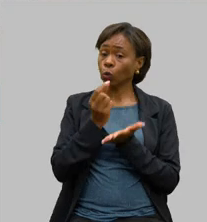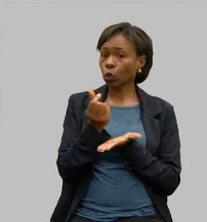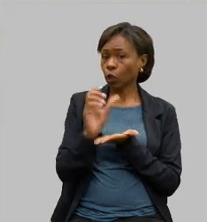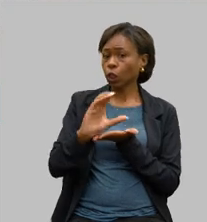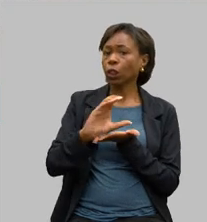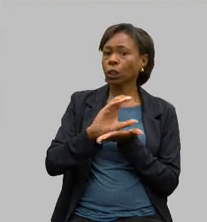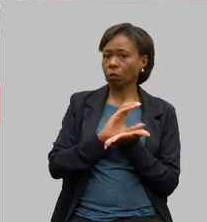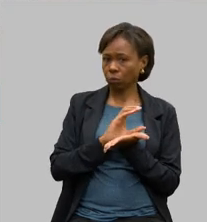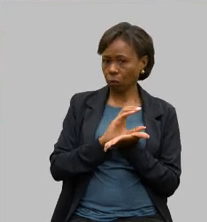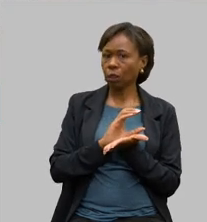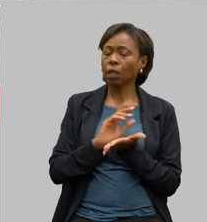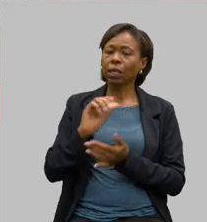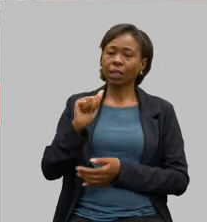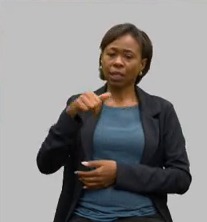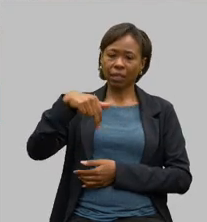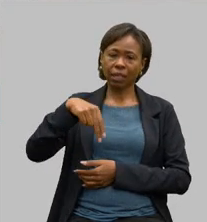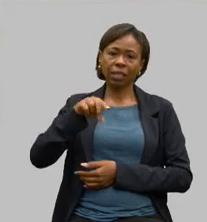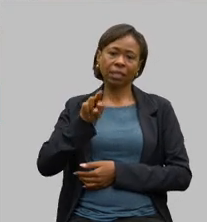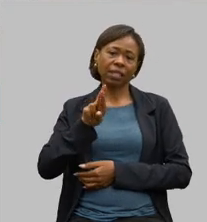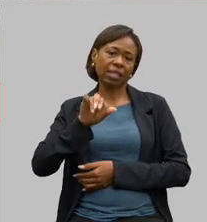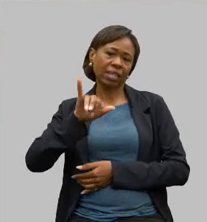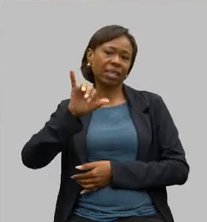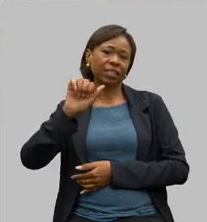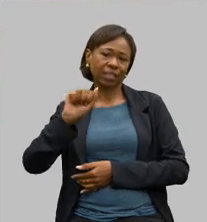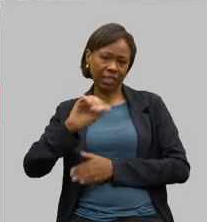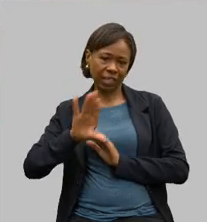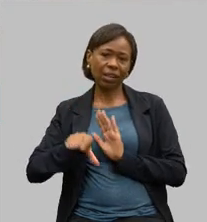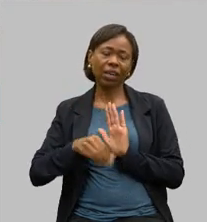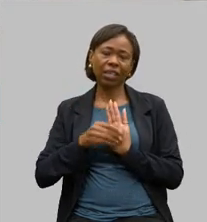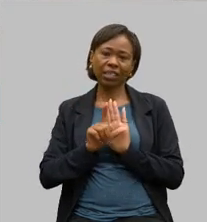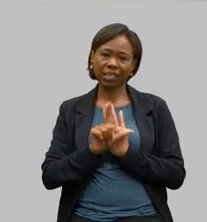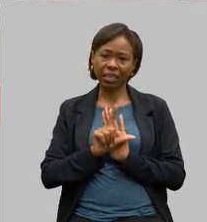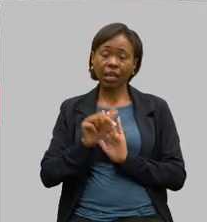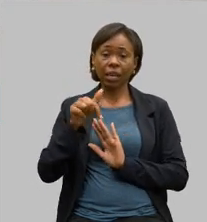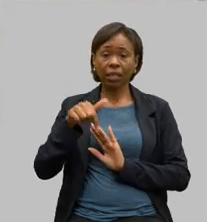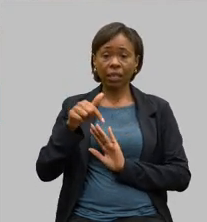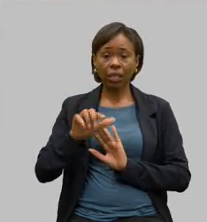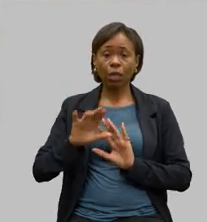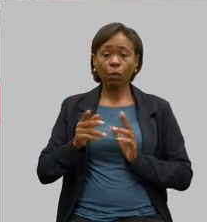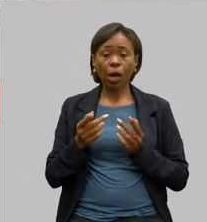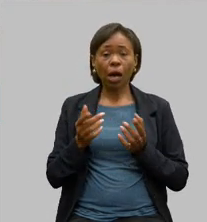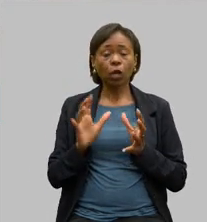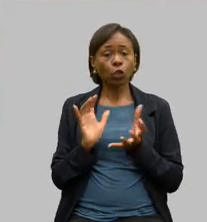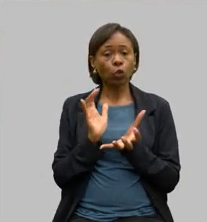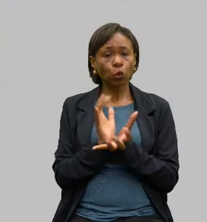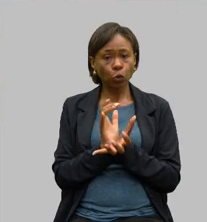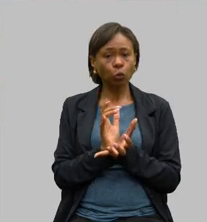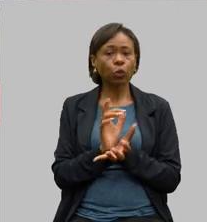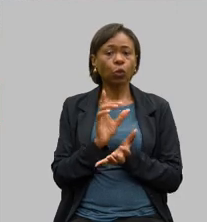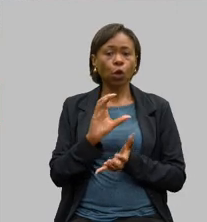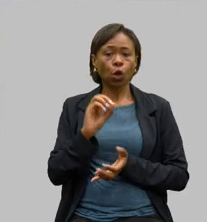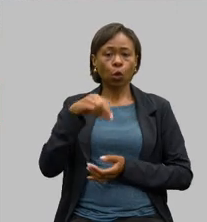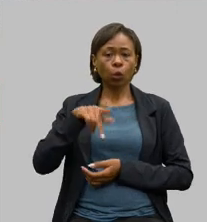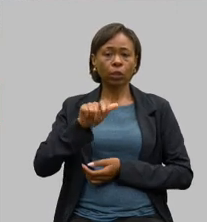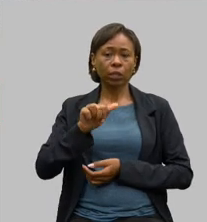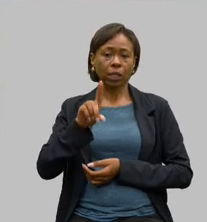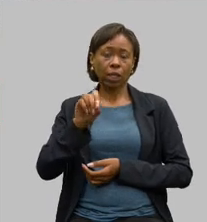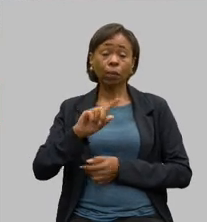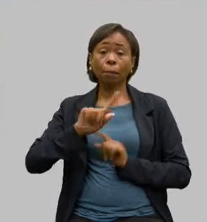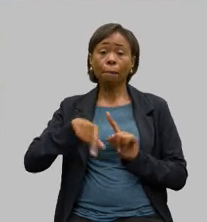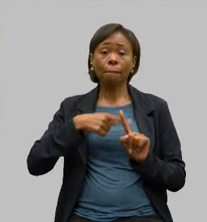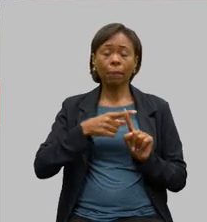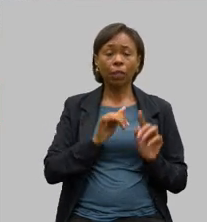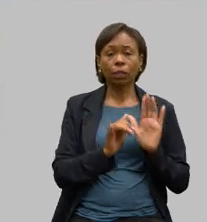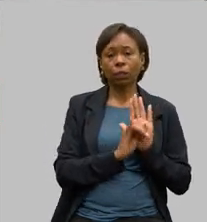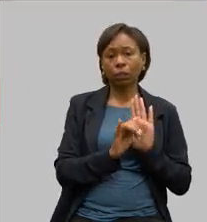Andreia de Jesus eh para as irmandades e os reinados de Minas Gerais e o edital eh e afr mineiridades e